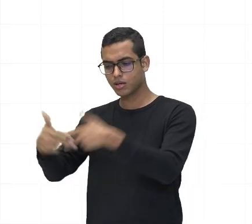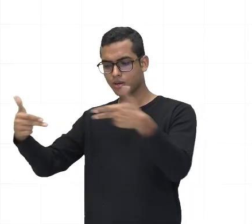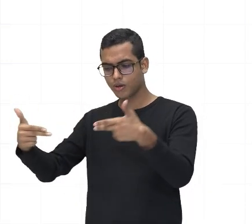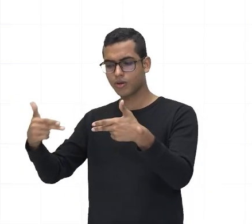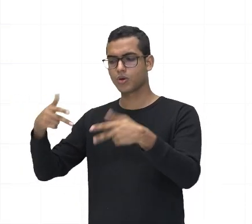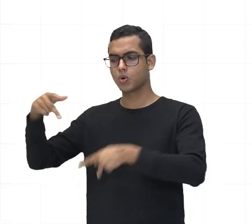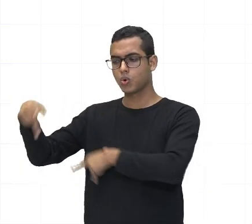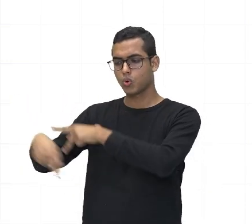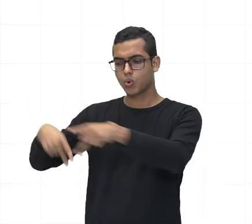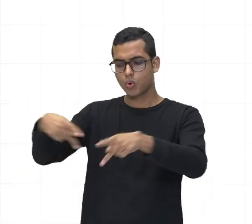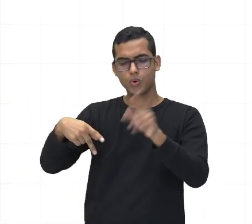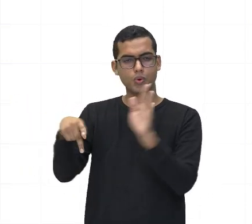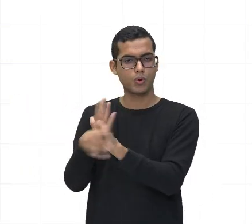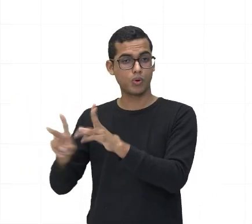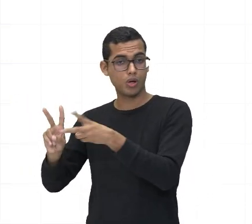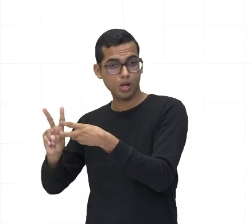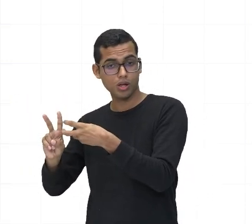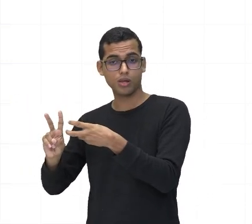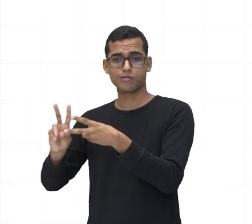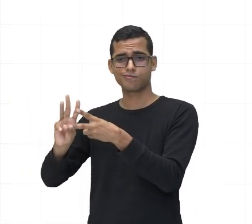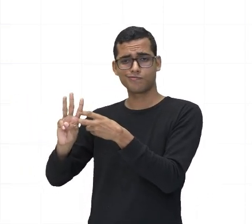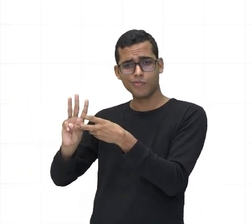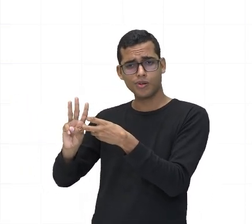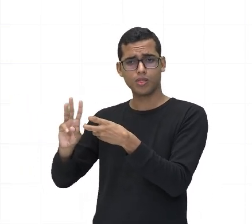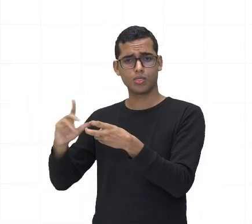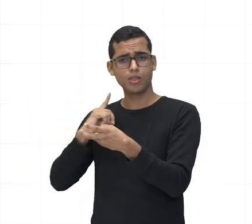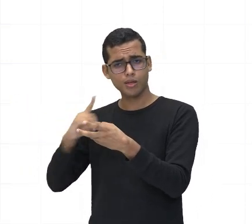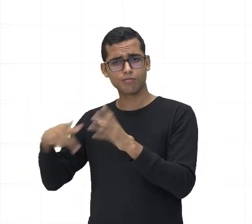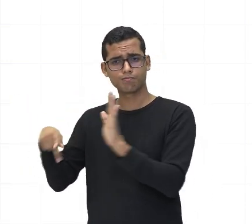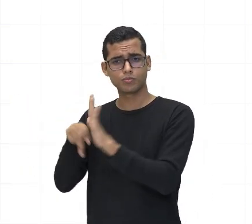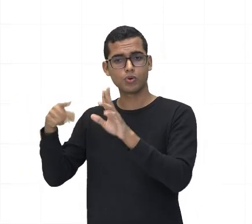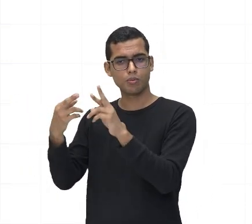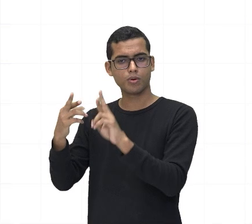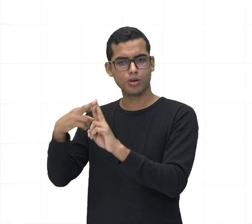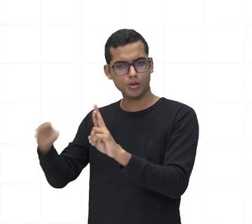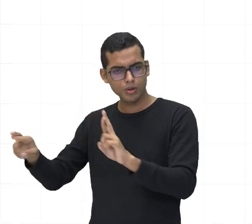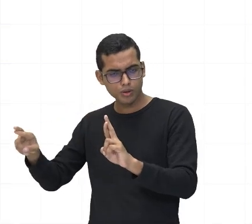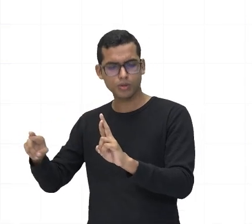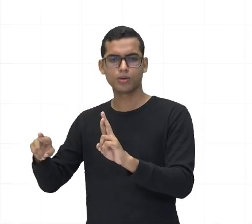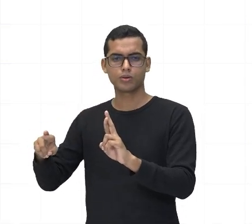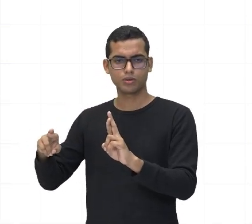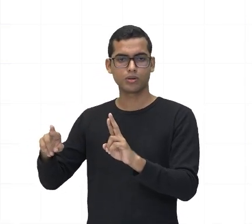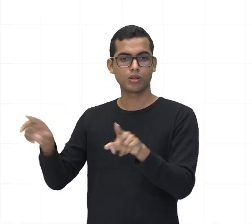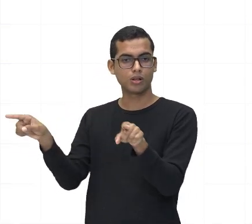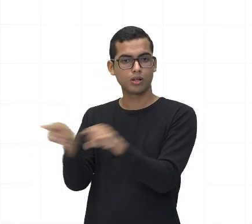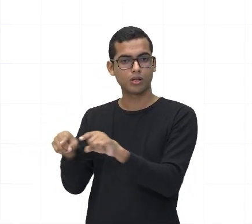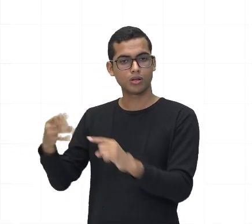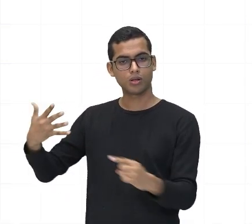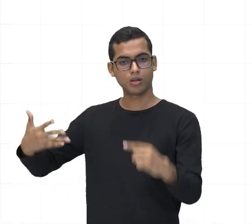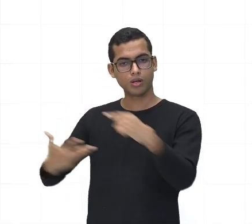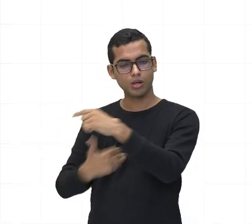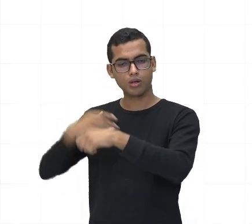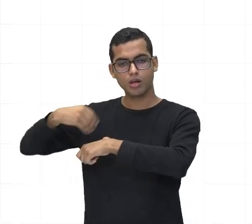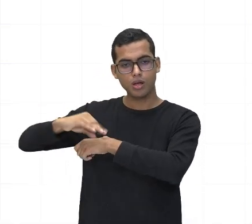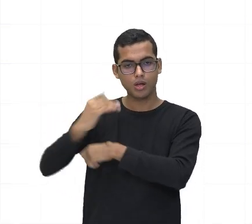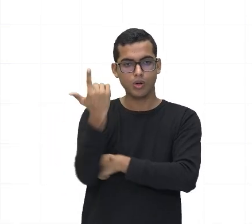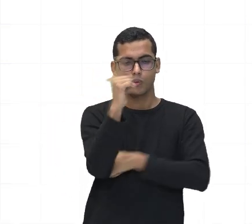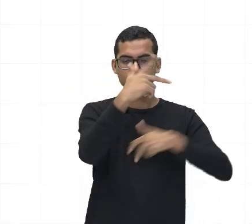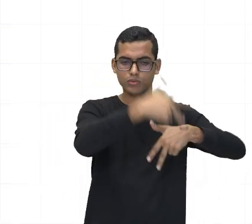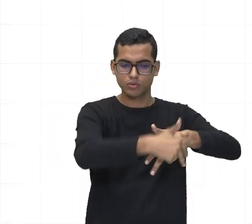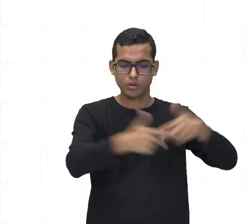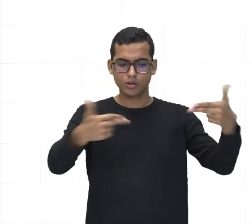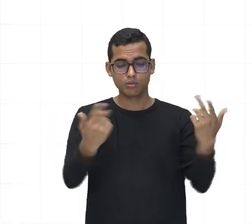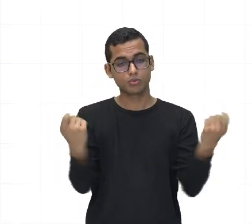indígena tem a sua própria religião, podendo ou não compartilhar elementos religiosos com outras